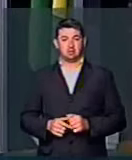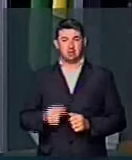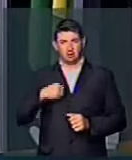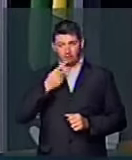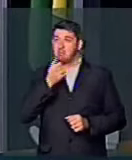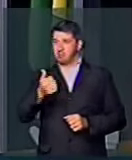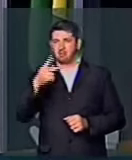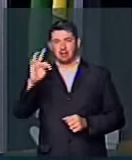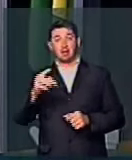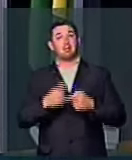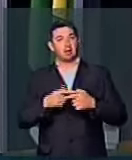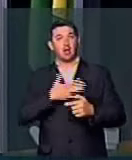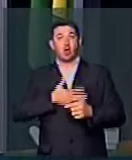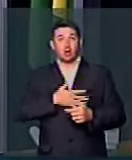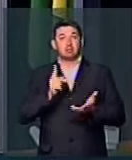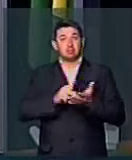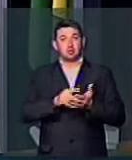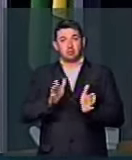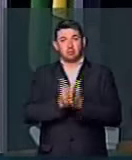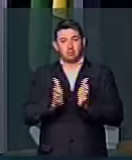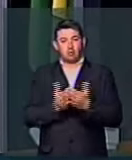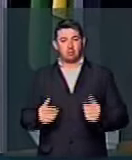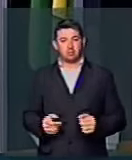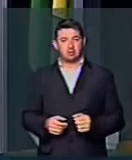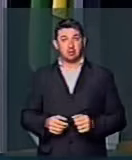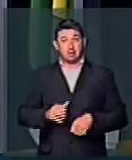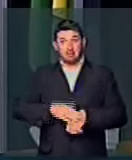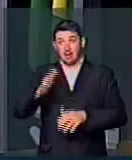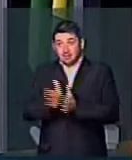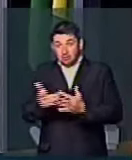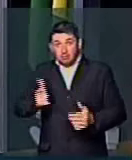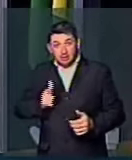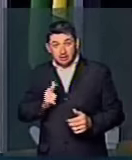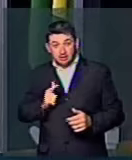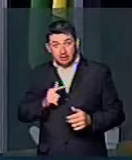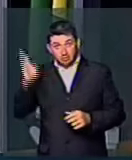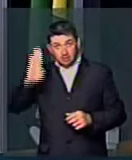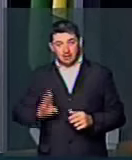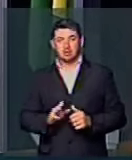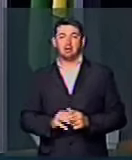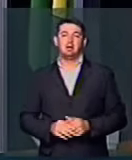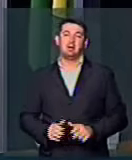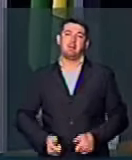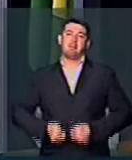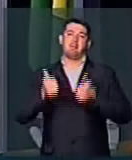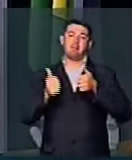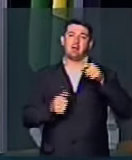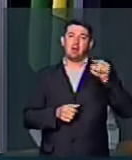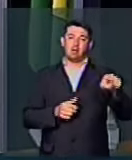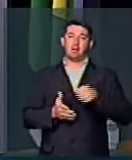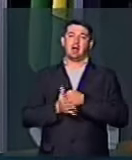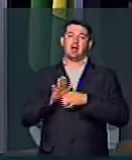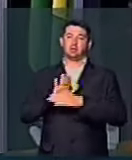elogio no PT é realmente que eles gostam de pobres. Quanto mais pobre tiver no Brasil, melhor